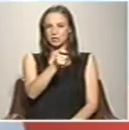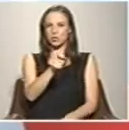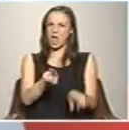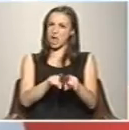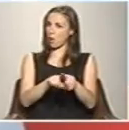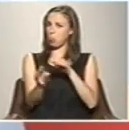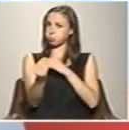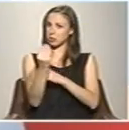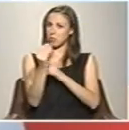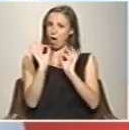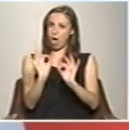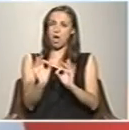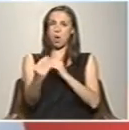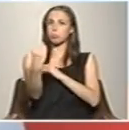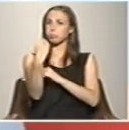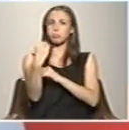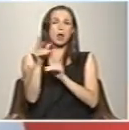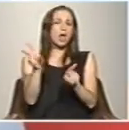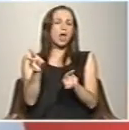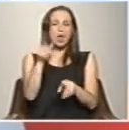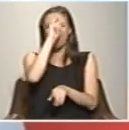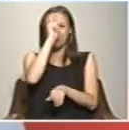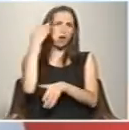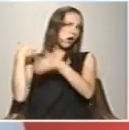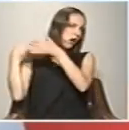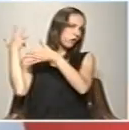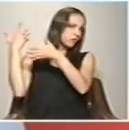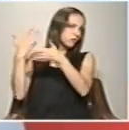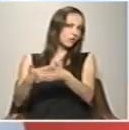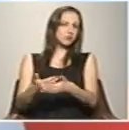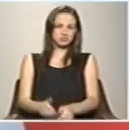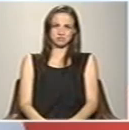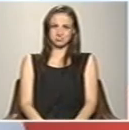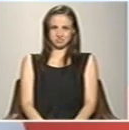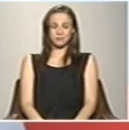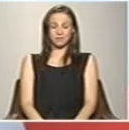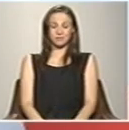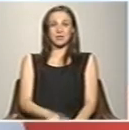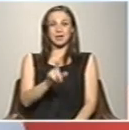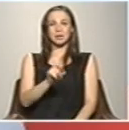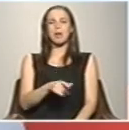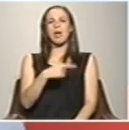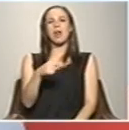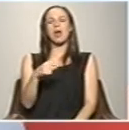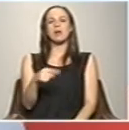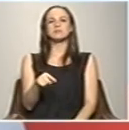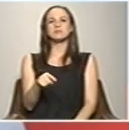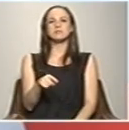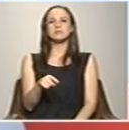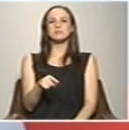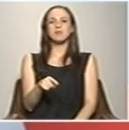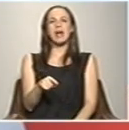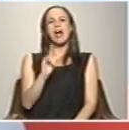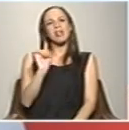também, é respeitar o nosso património todo para trás, não é? Há, por um lado, esse apelo a que se